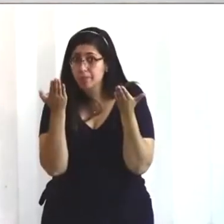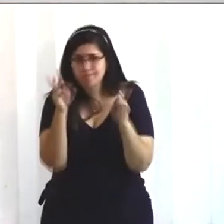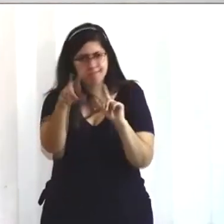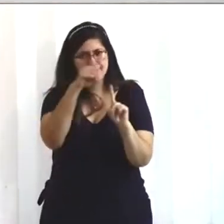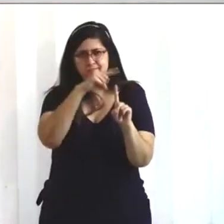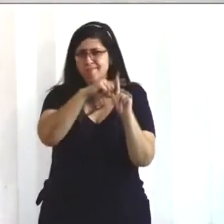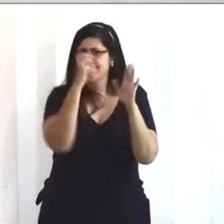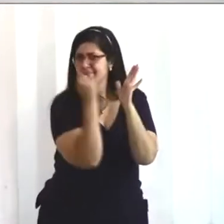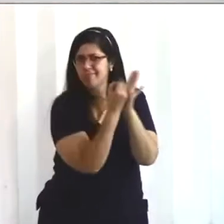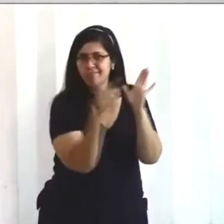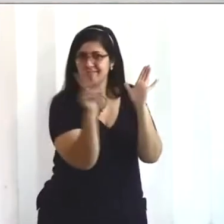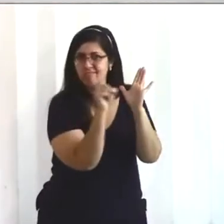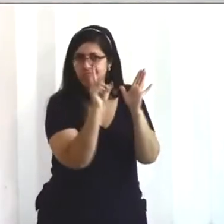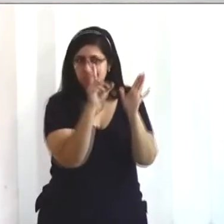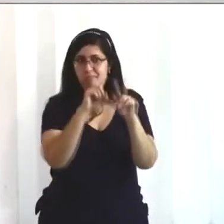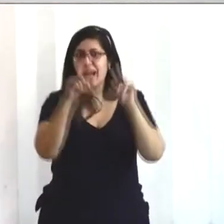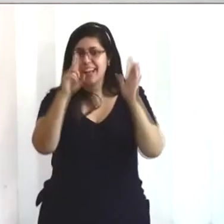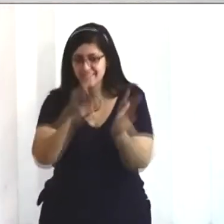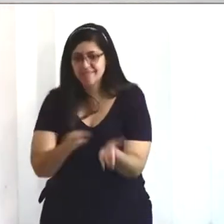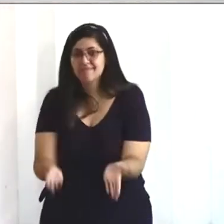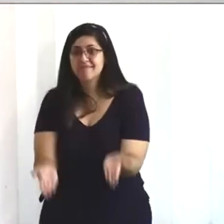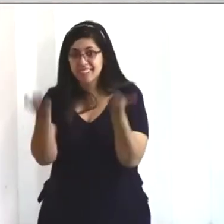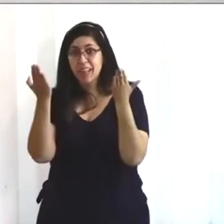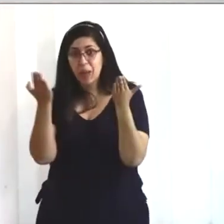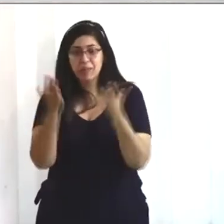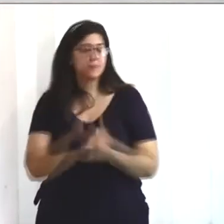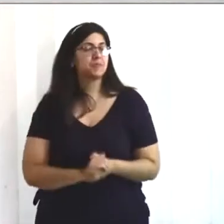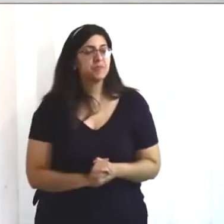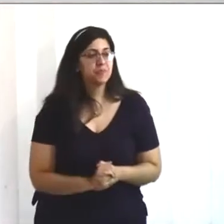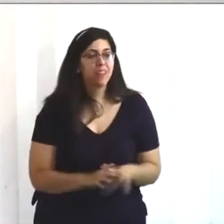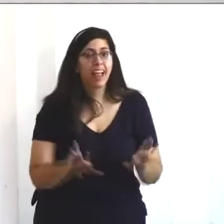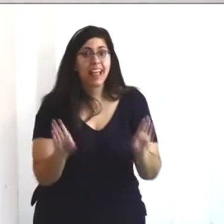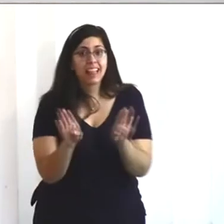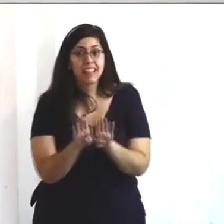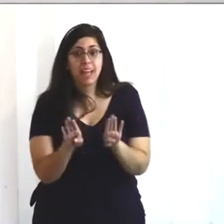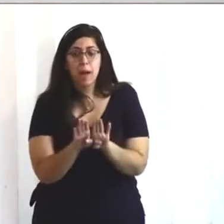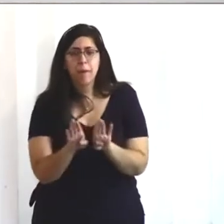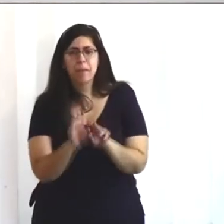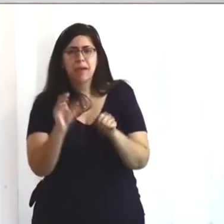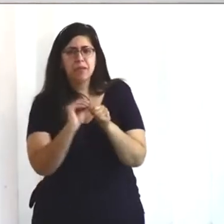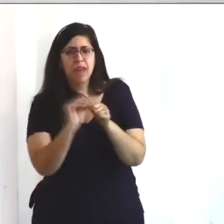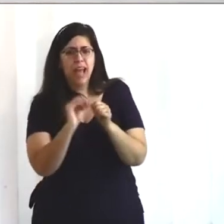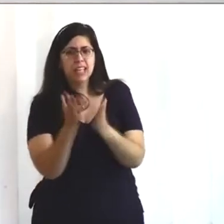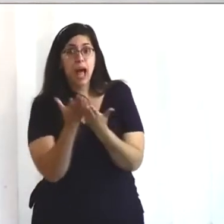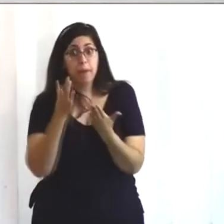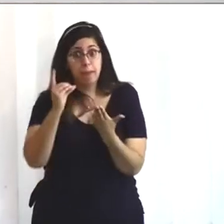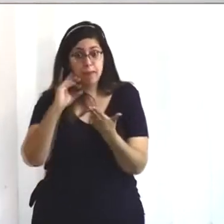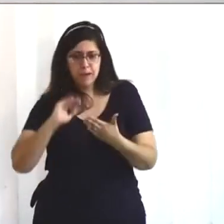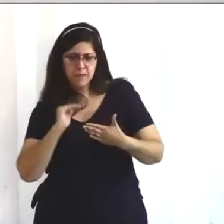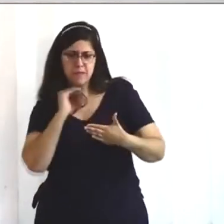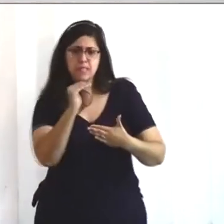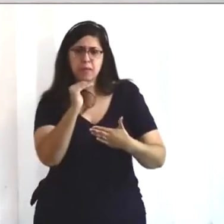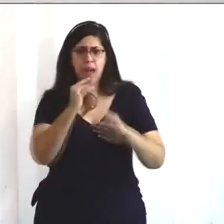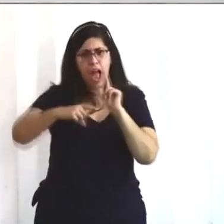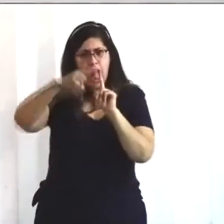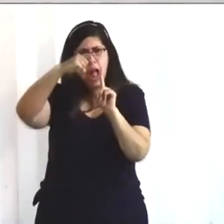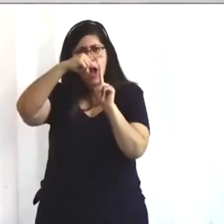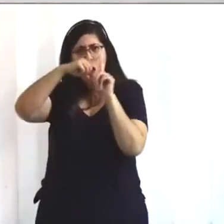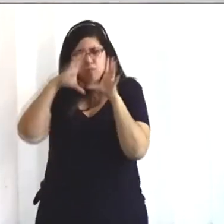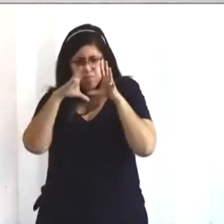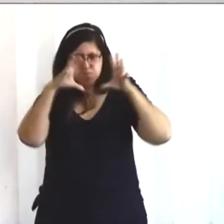mais na cruz. Então desenhem as Escrituras e uma cruz bem grande, porque a Bíblia fala de Jesus